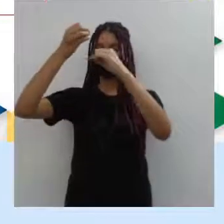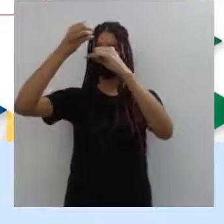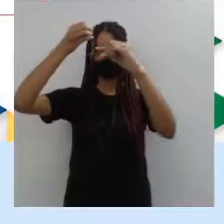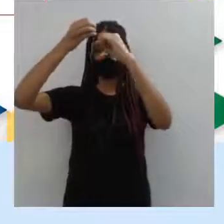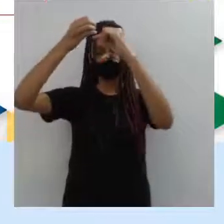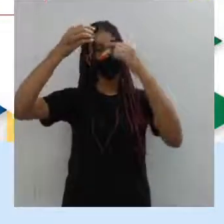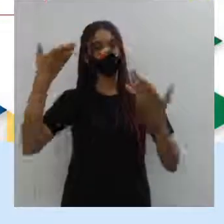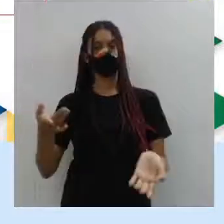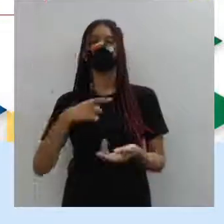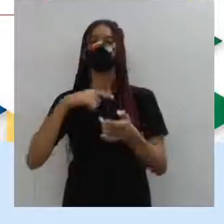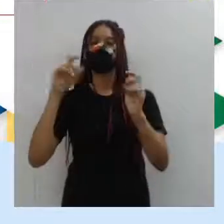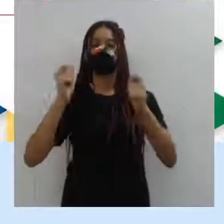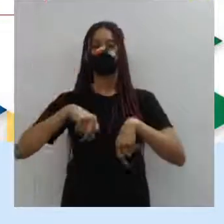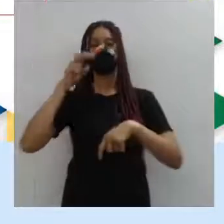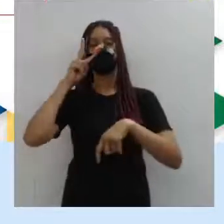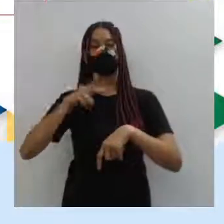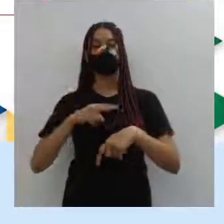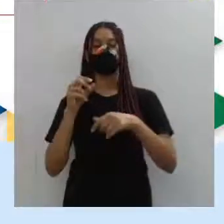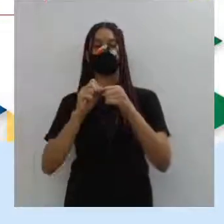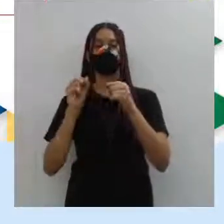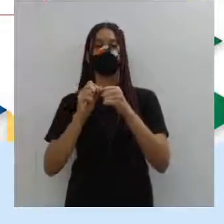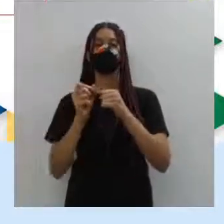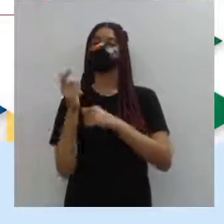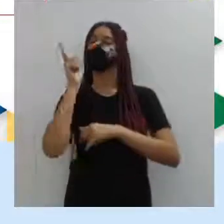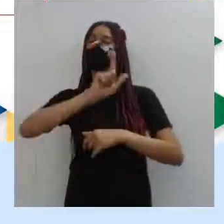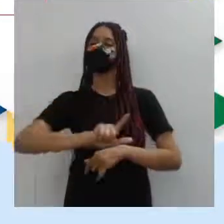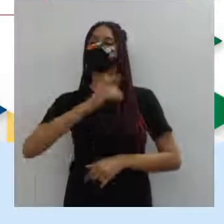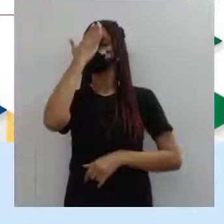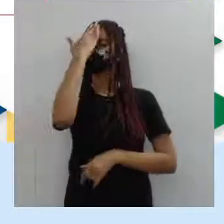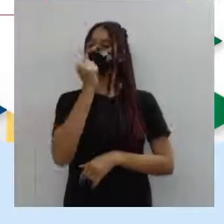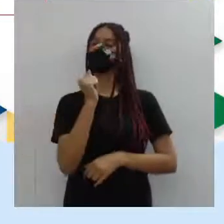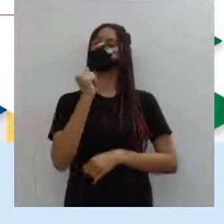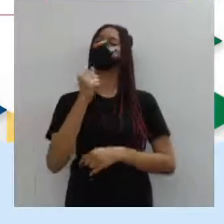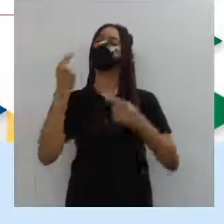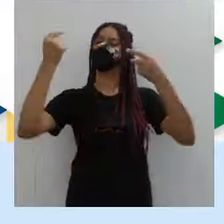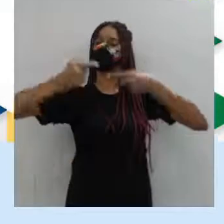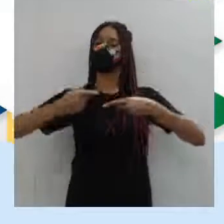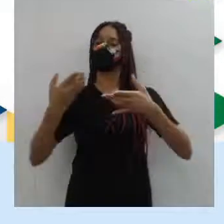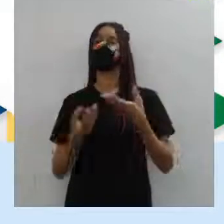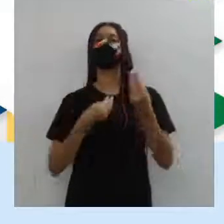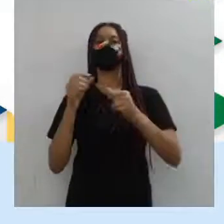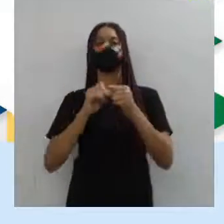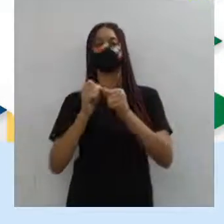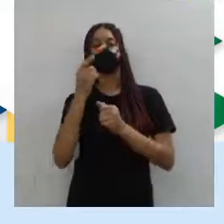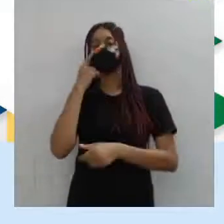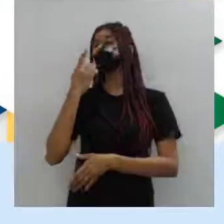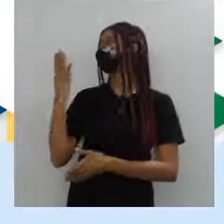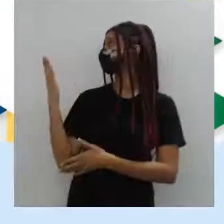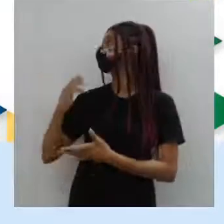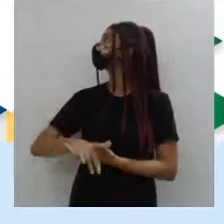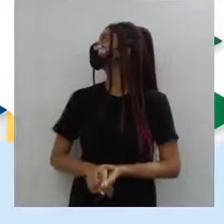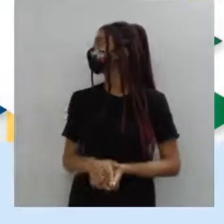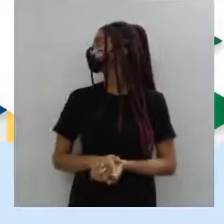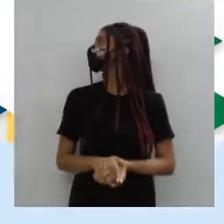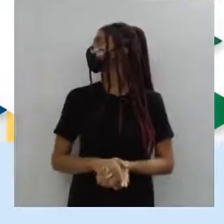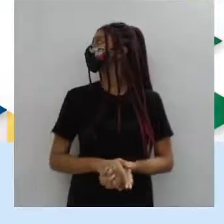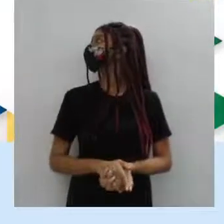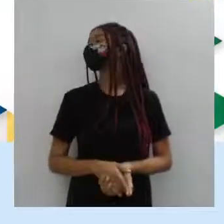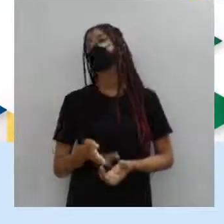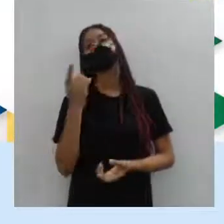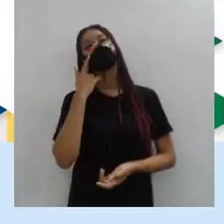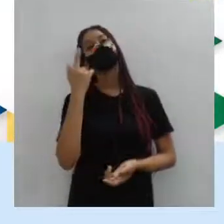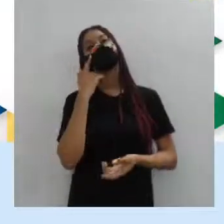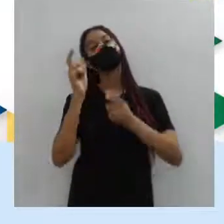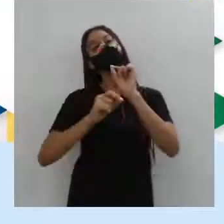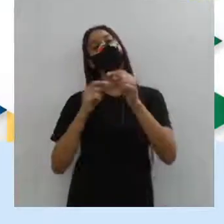aos segmentos proporcionais e venceu o desafio. Mas como ele fez? Vê comigo aí, ó, como foi que ele fez. Observa a animação